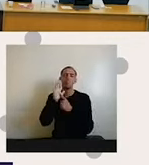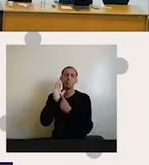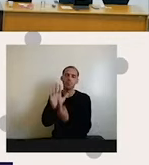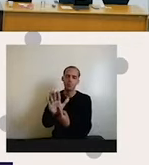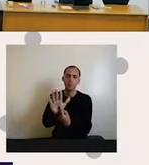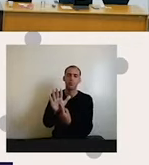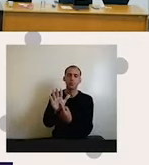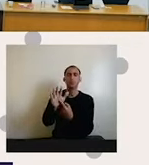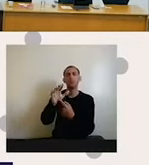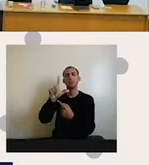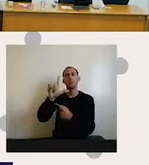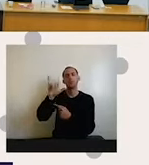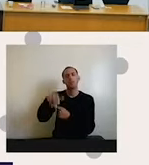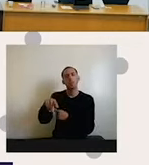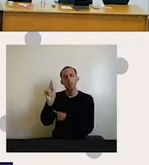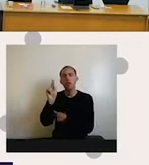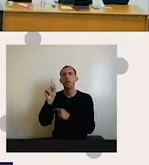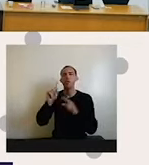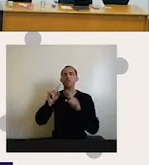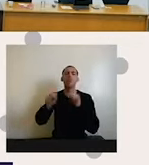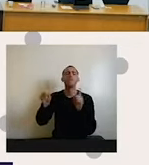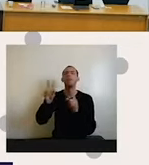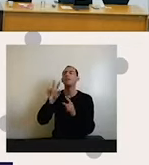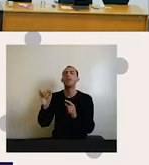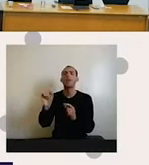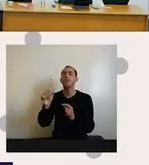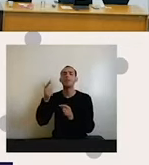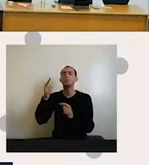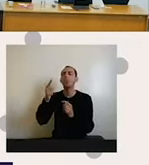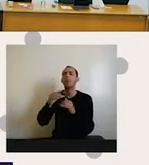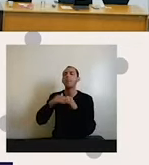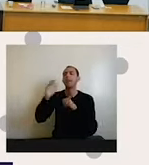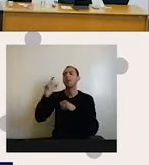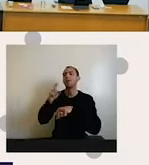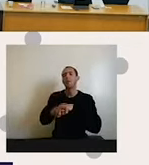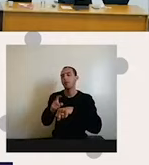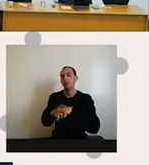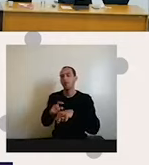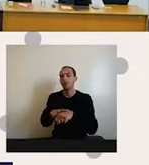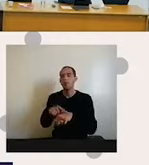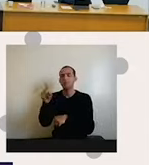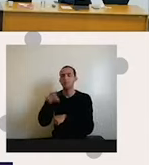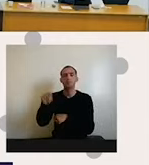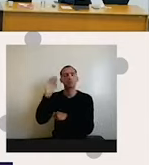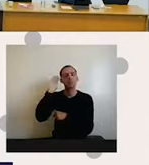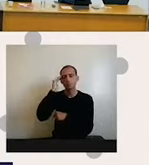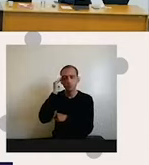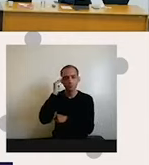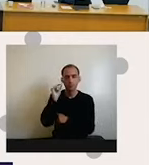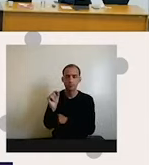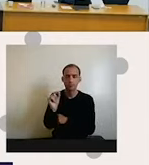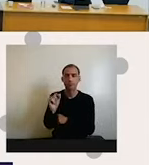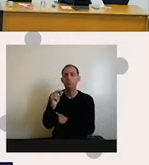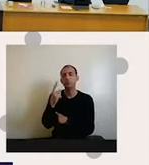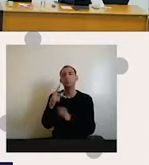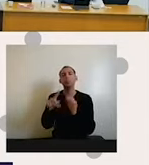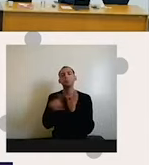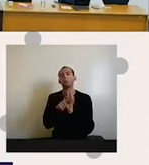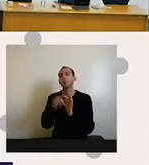só para vocês entenderem, né, que foi feita uma proposta internacional dessa... tá aí? Colocou aí, Guilherme. Obrigado,